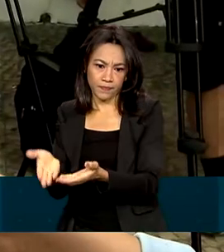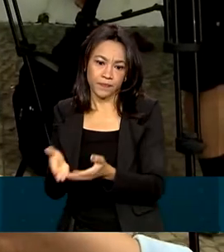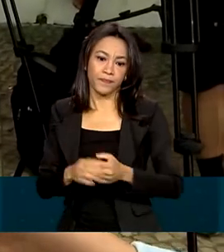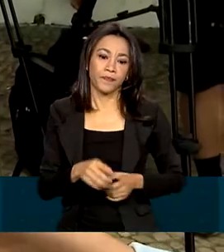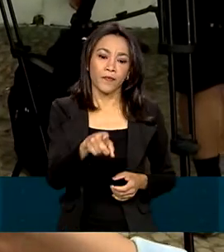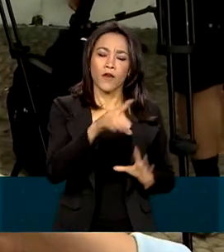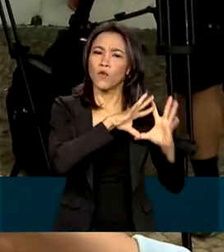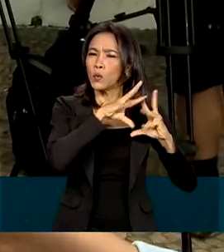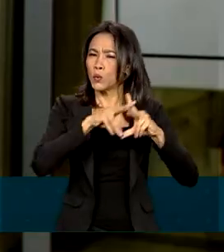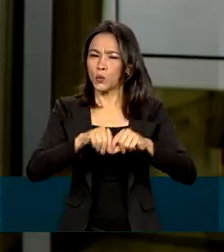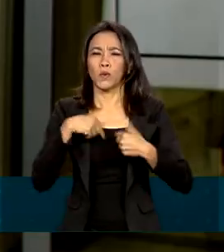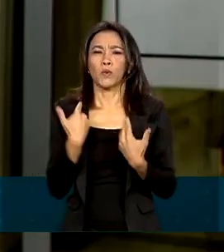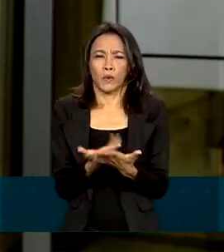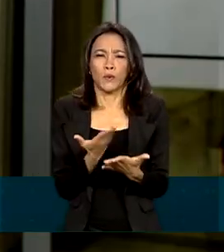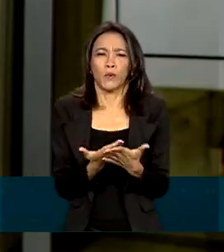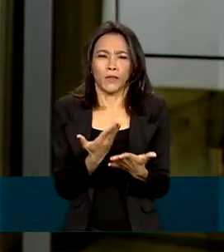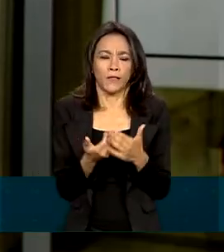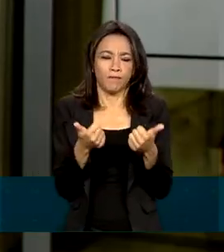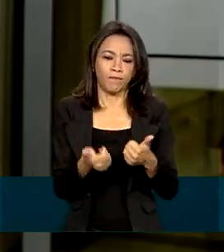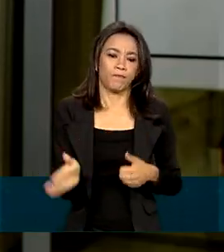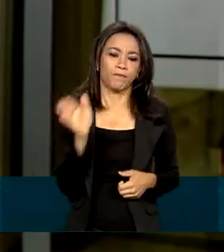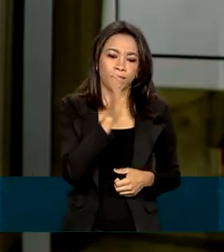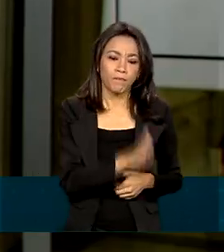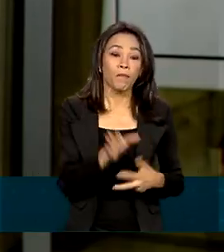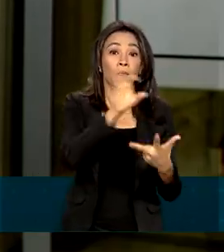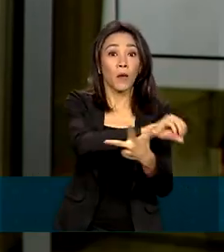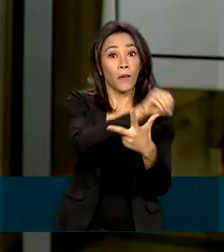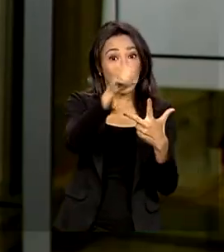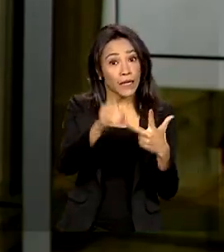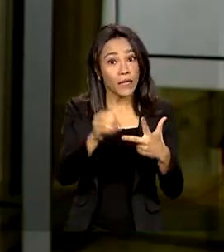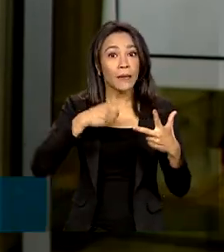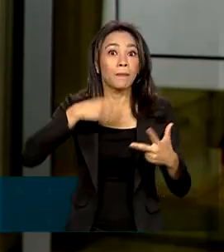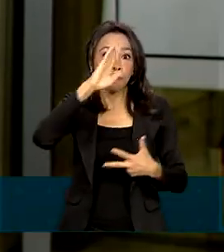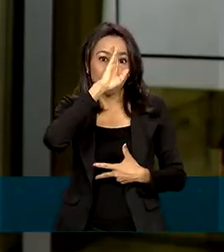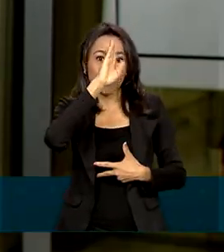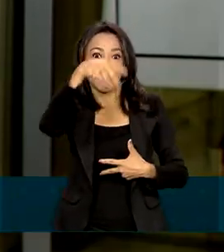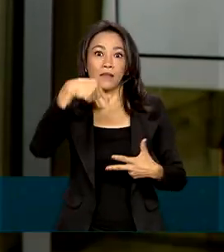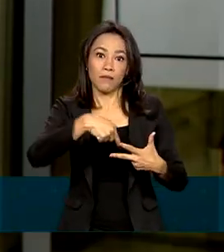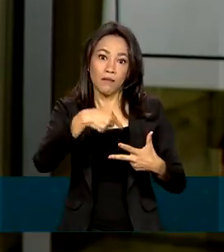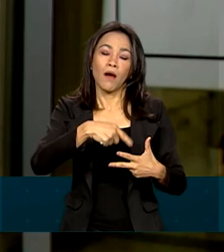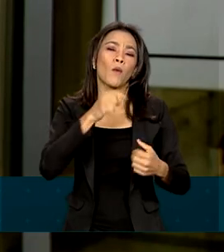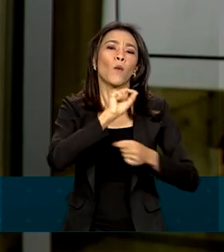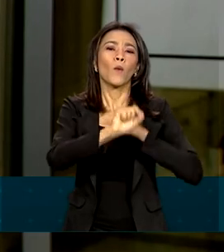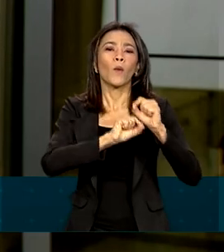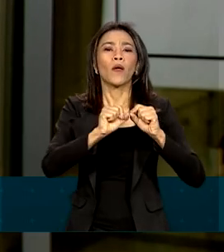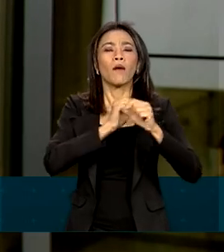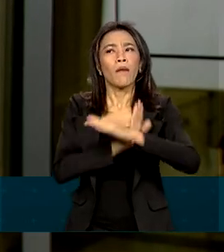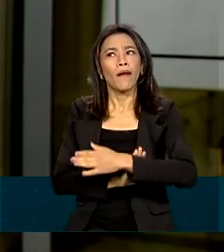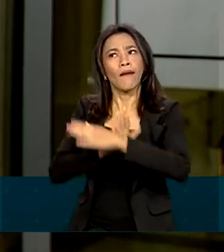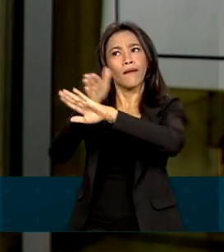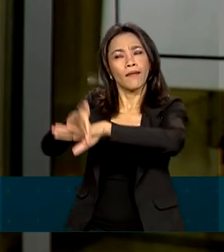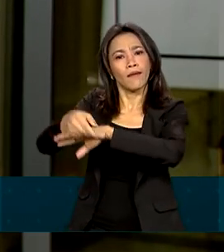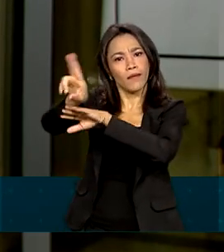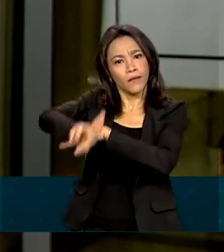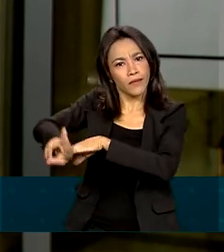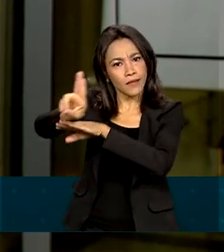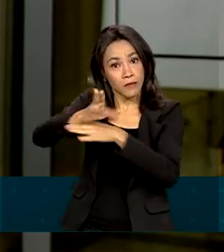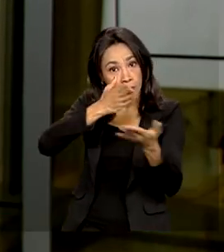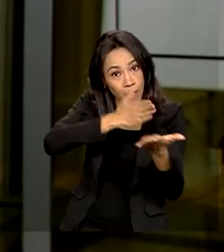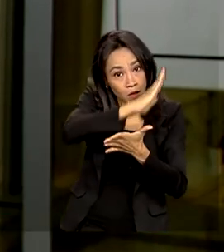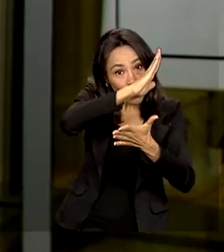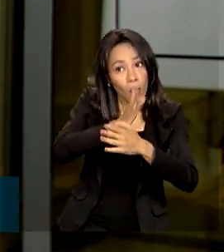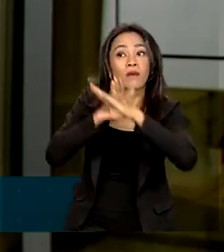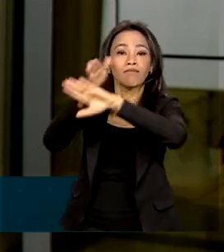médio. Tudo tranquilo. O Enem é uma das principais portas de entrada para o ensino superior. Passada a prova,